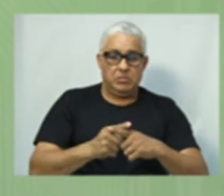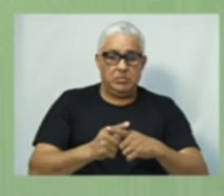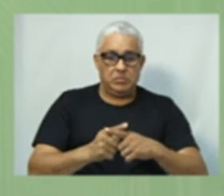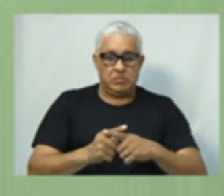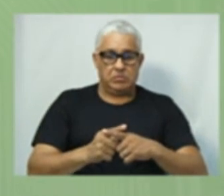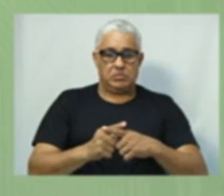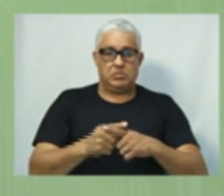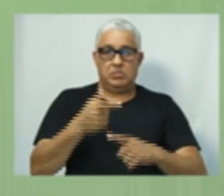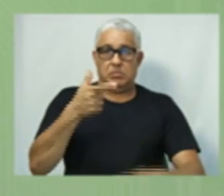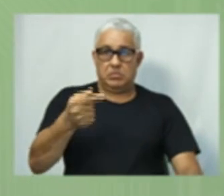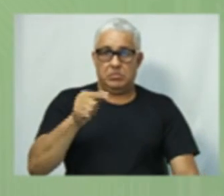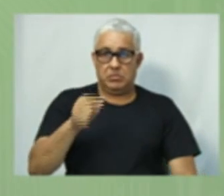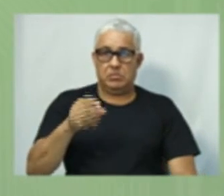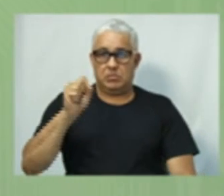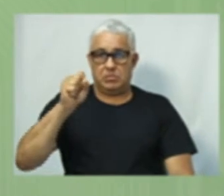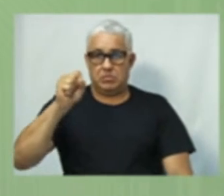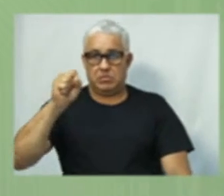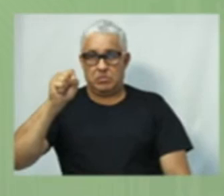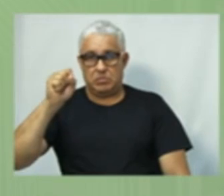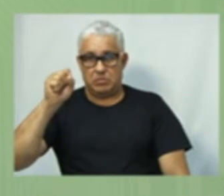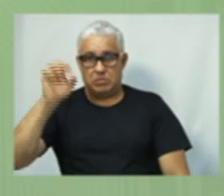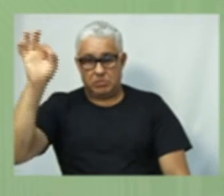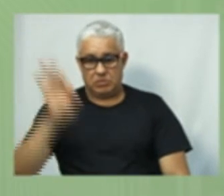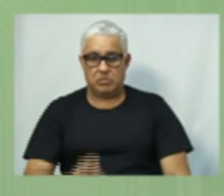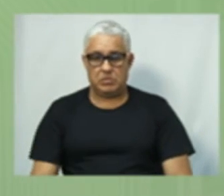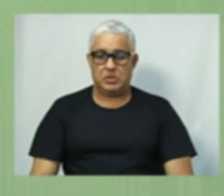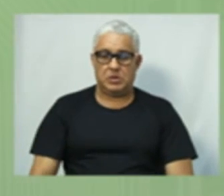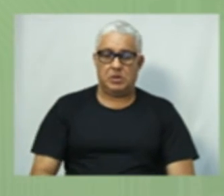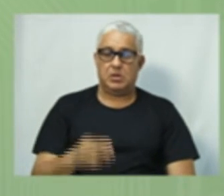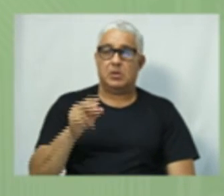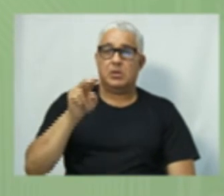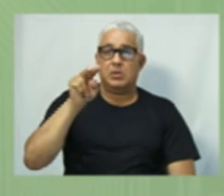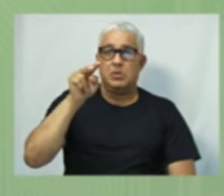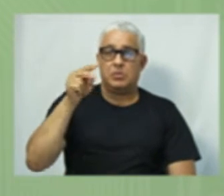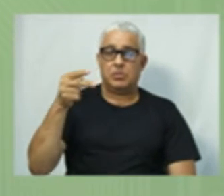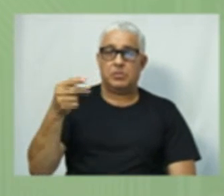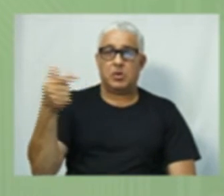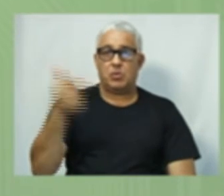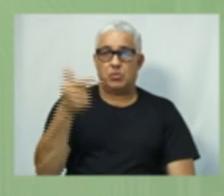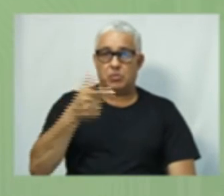22.796, que gerou um valor a ser pago de